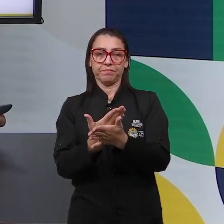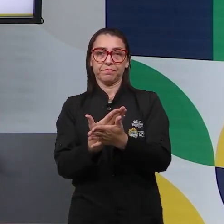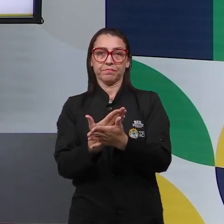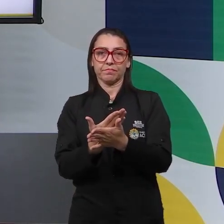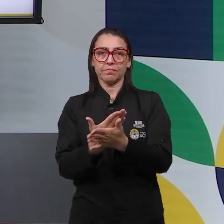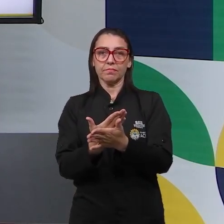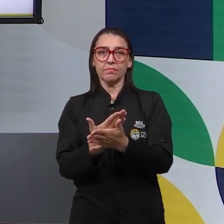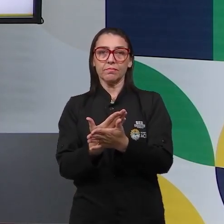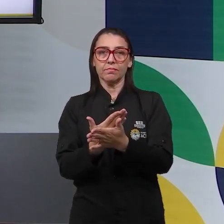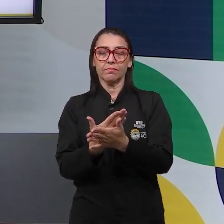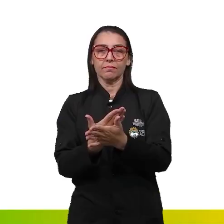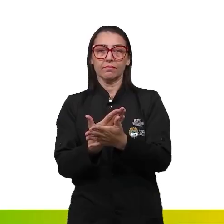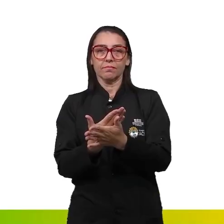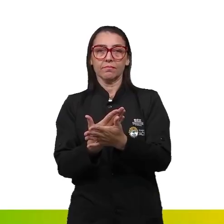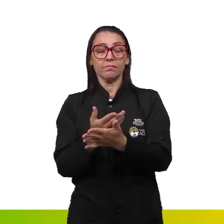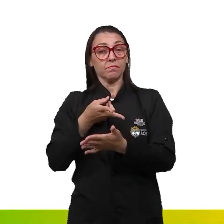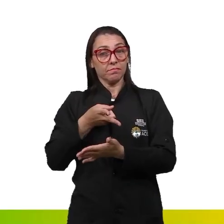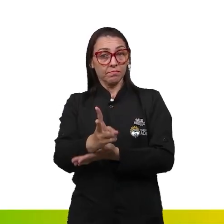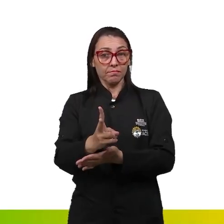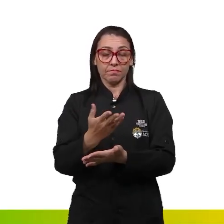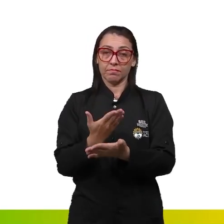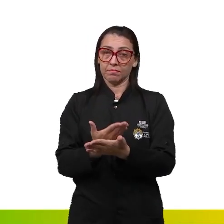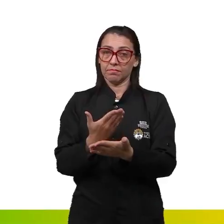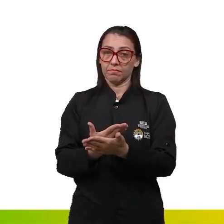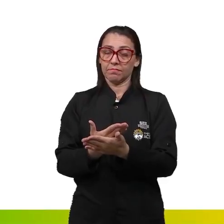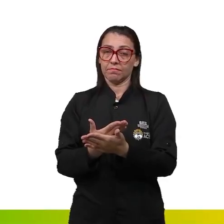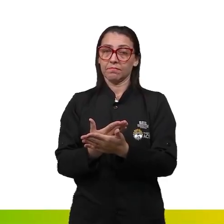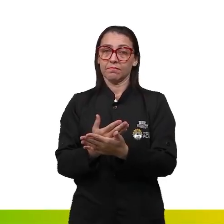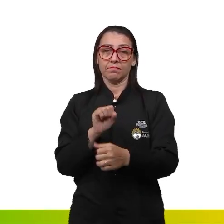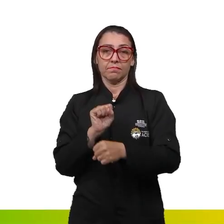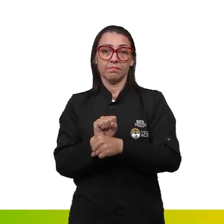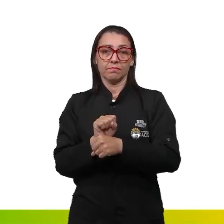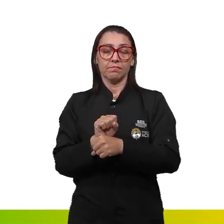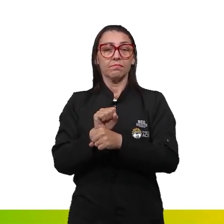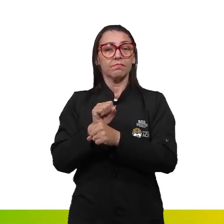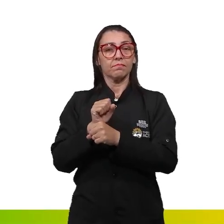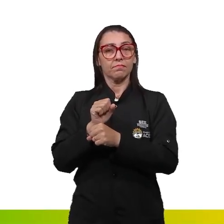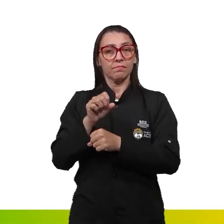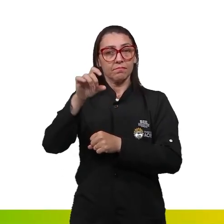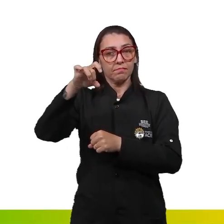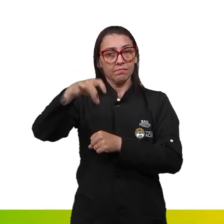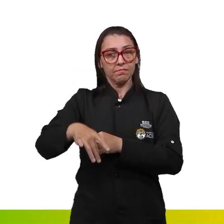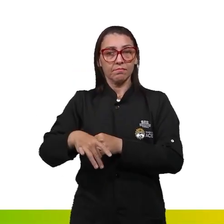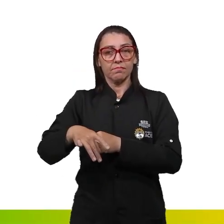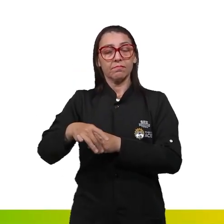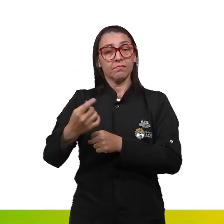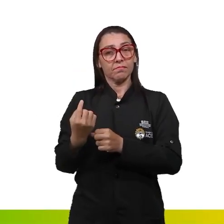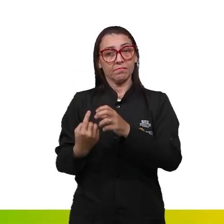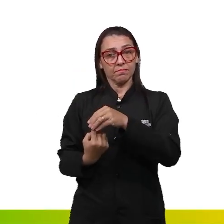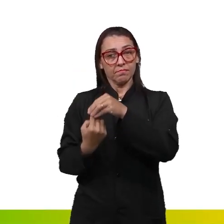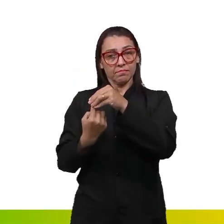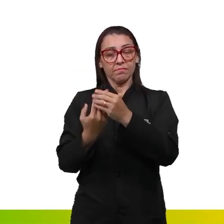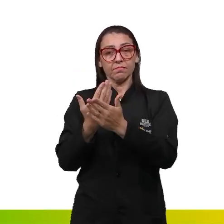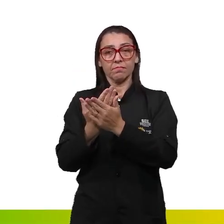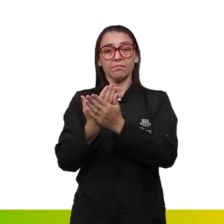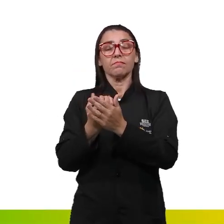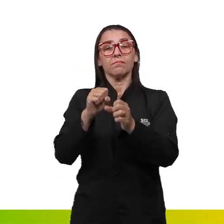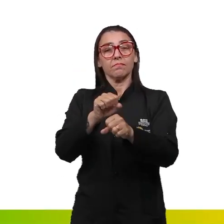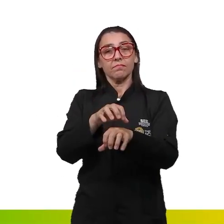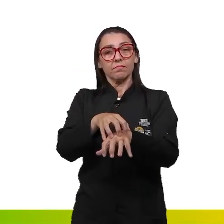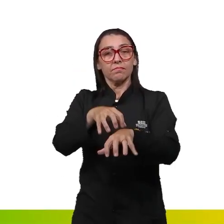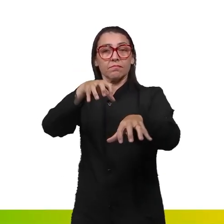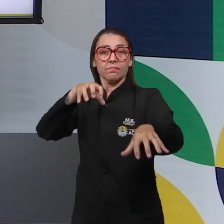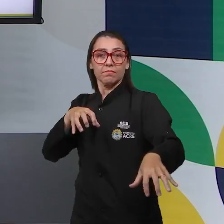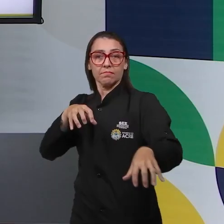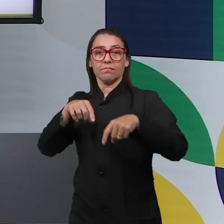aula. Continue estudando, não se limite somente aqui, tá bom? Aqui é uma extensão da sala de aula,